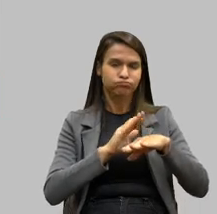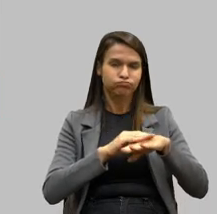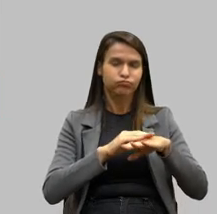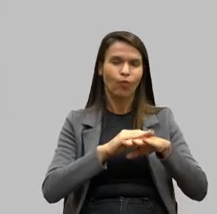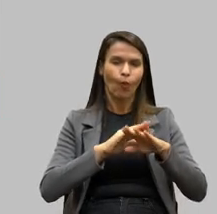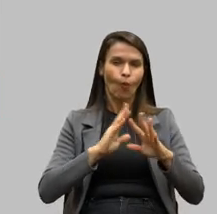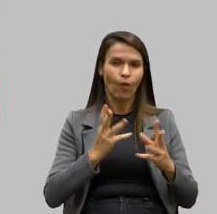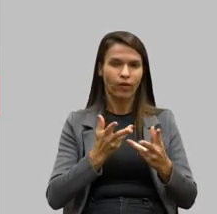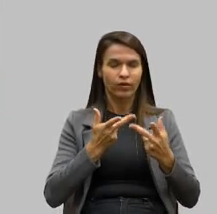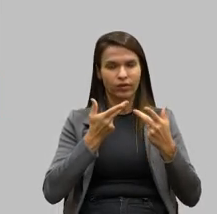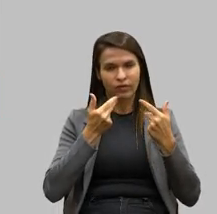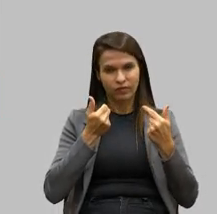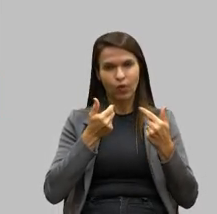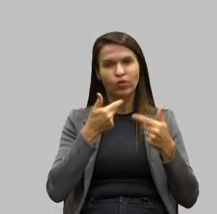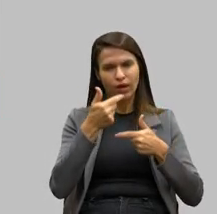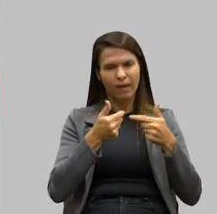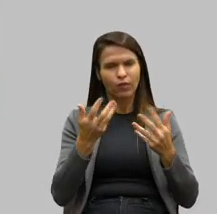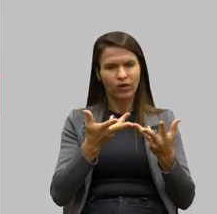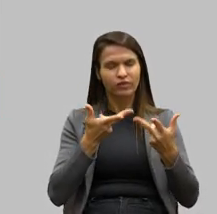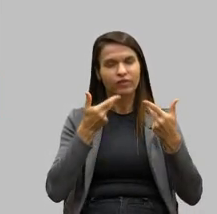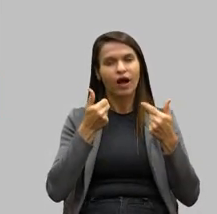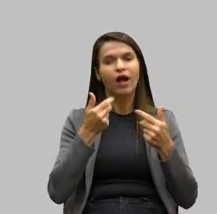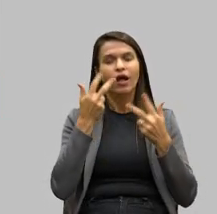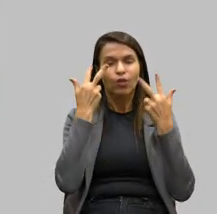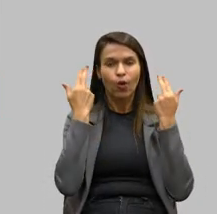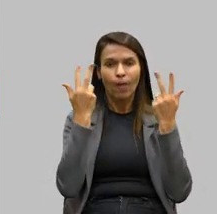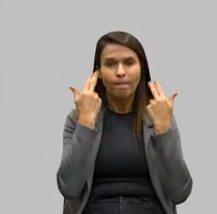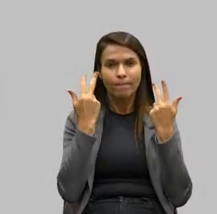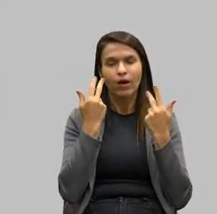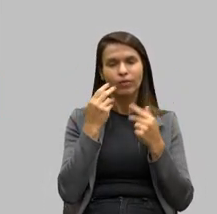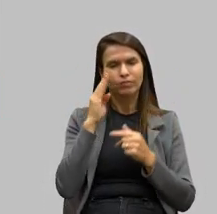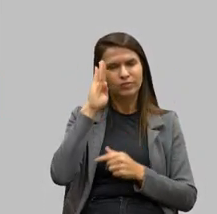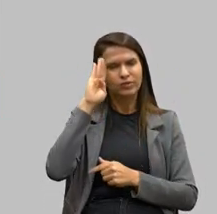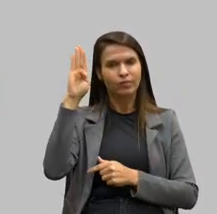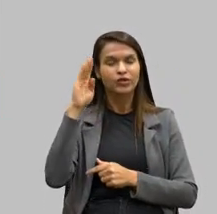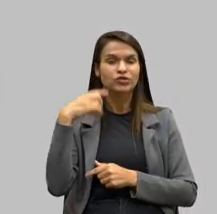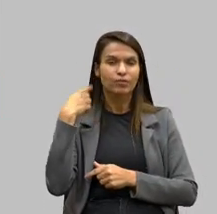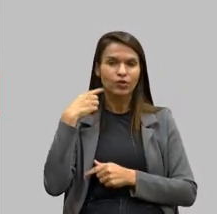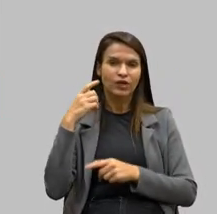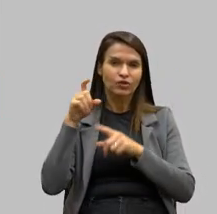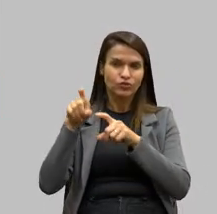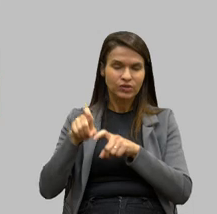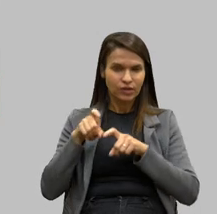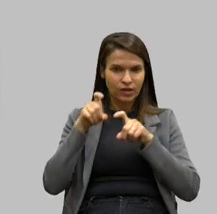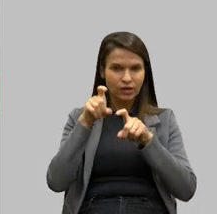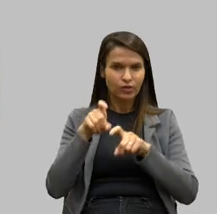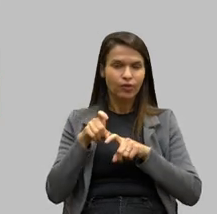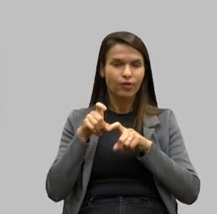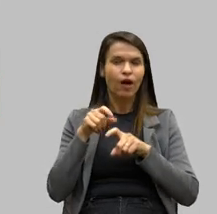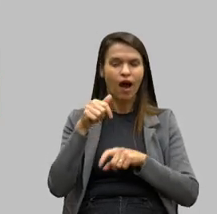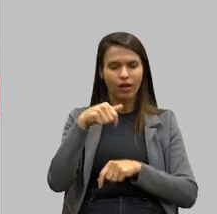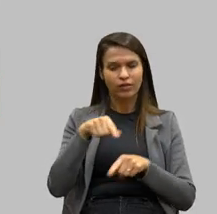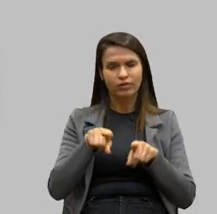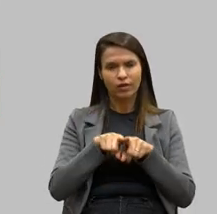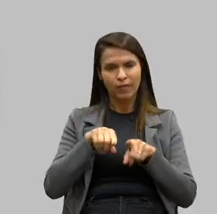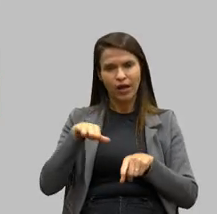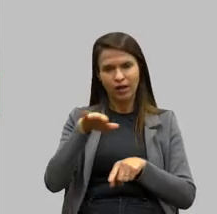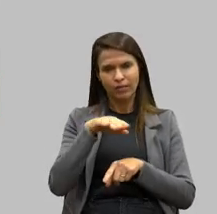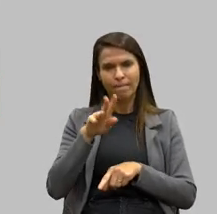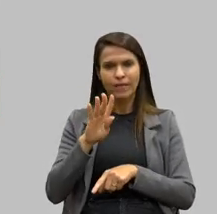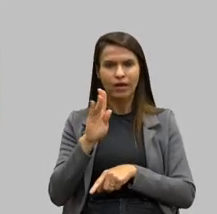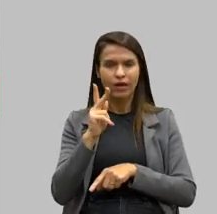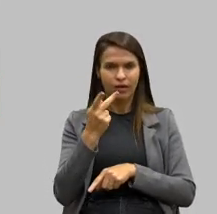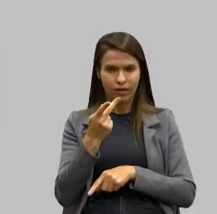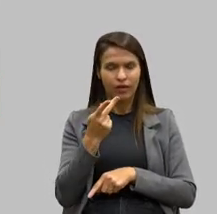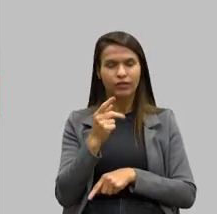É muito comum para nós, deputados, principalmente deputados do interior, e aqui mesmo, da região metropolitana,